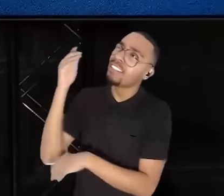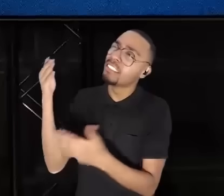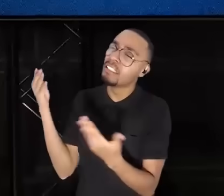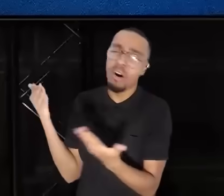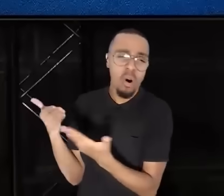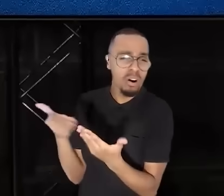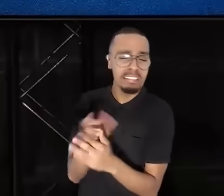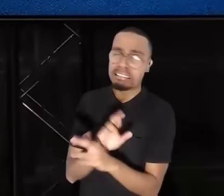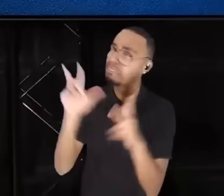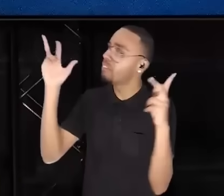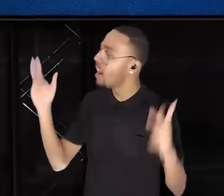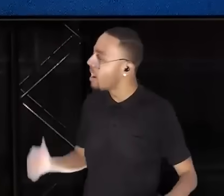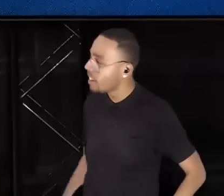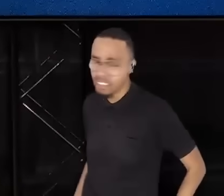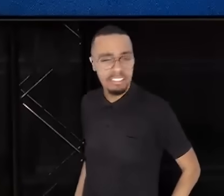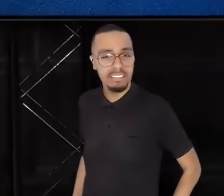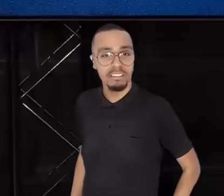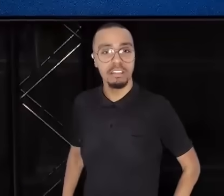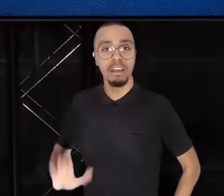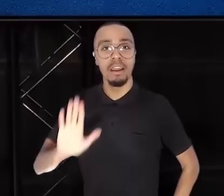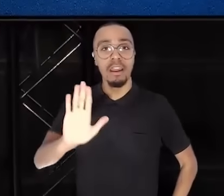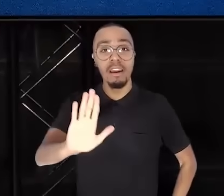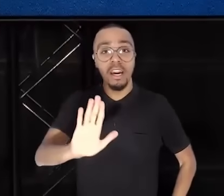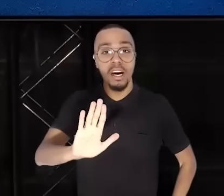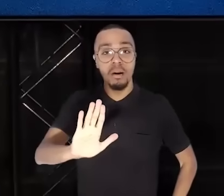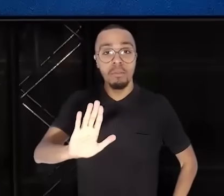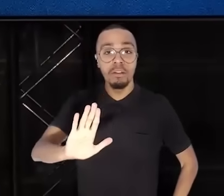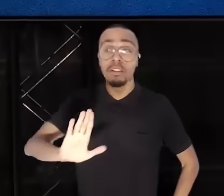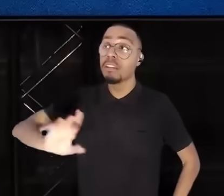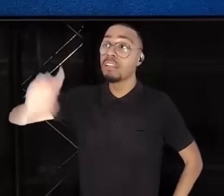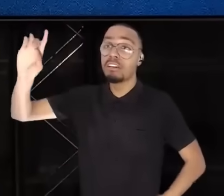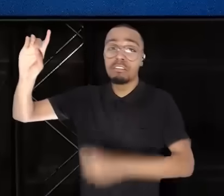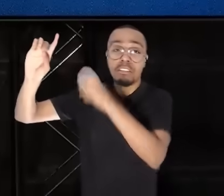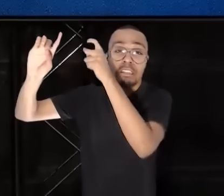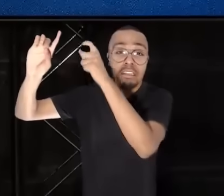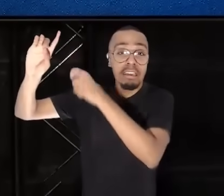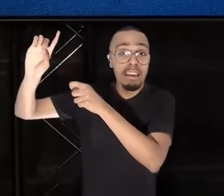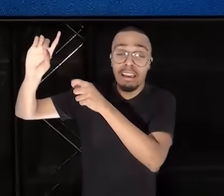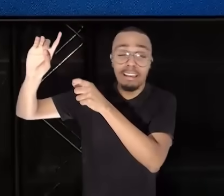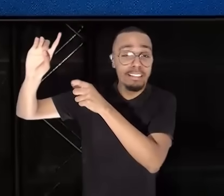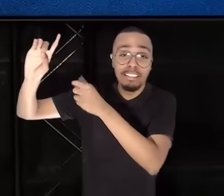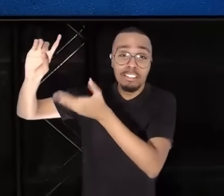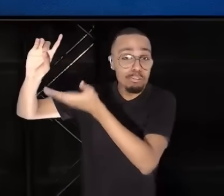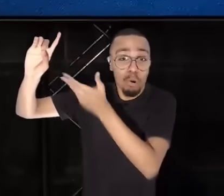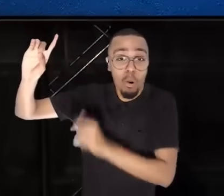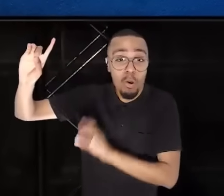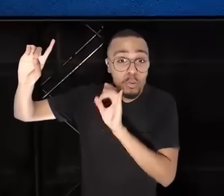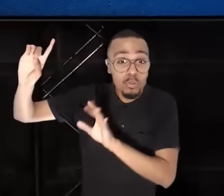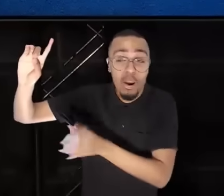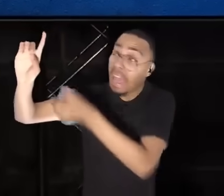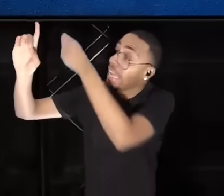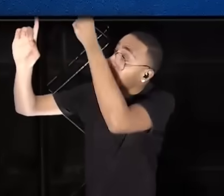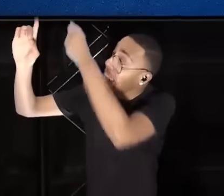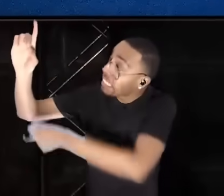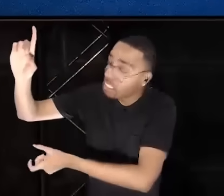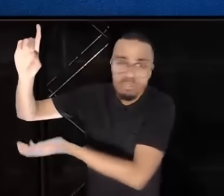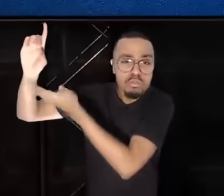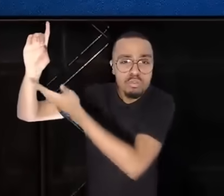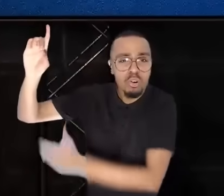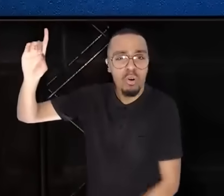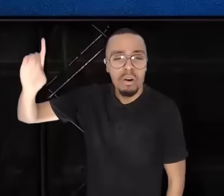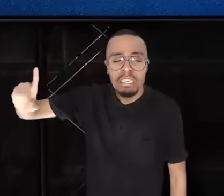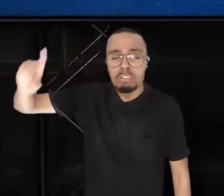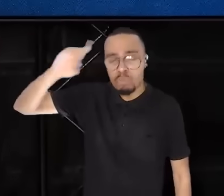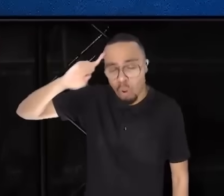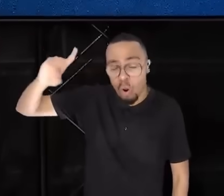para hoje. Ei, Deus não é o que você pensa que Ele é, Ele é o eu sou, e para cada dia há um